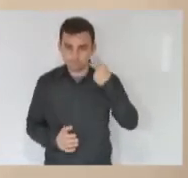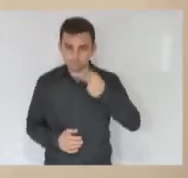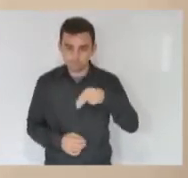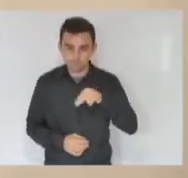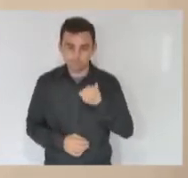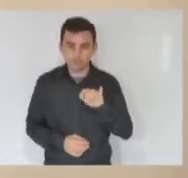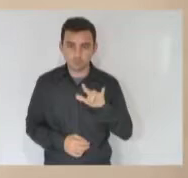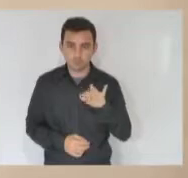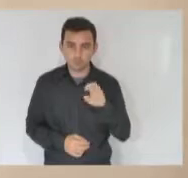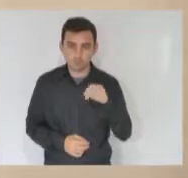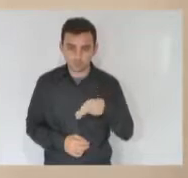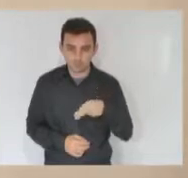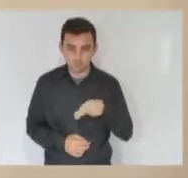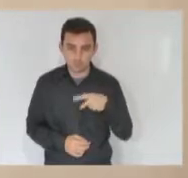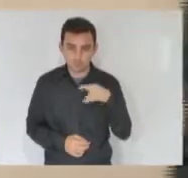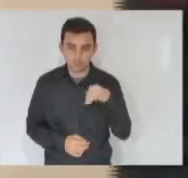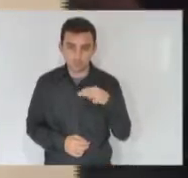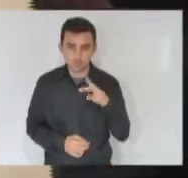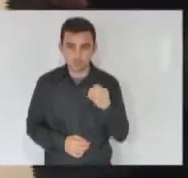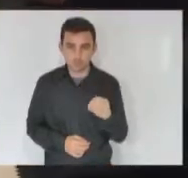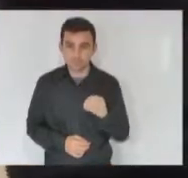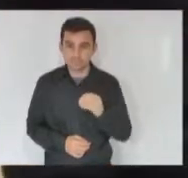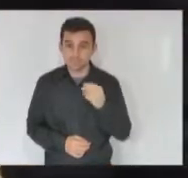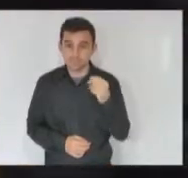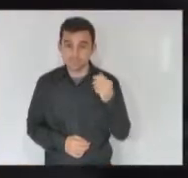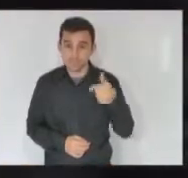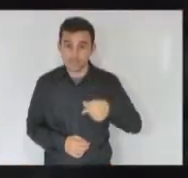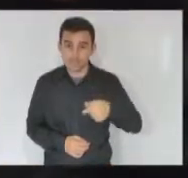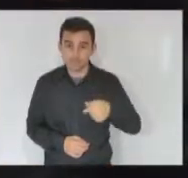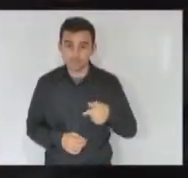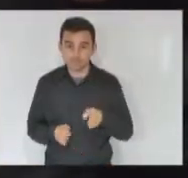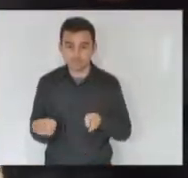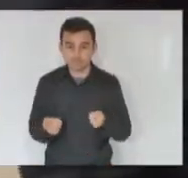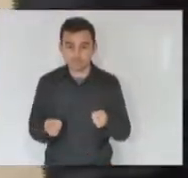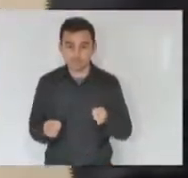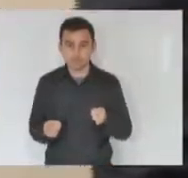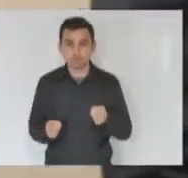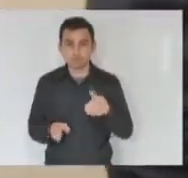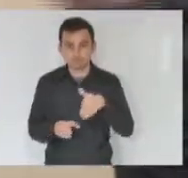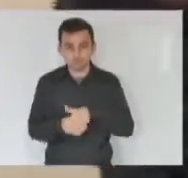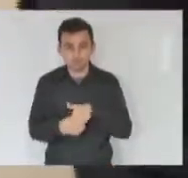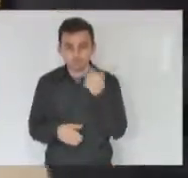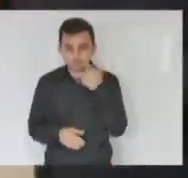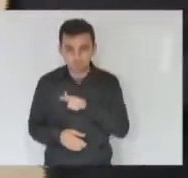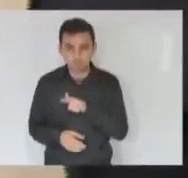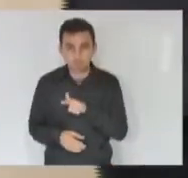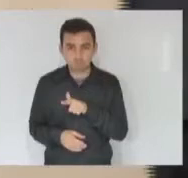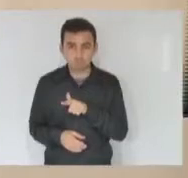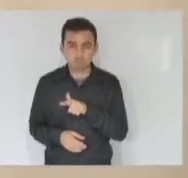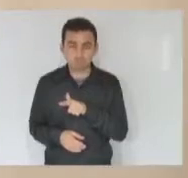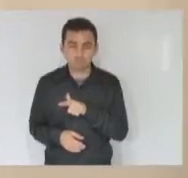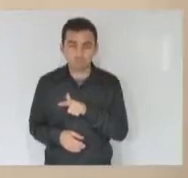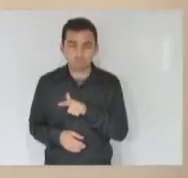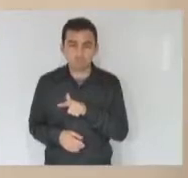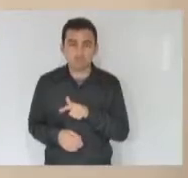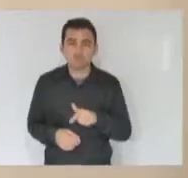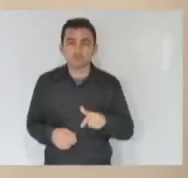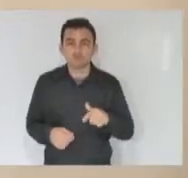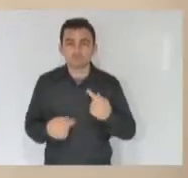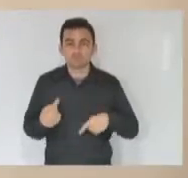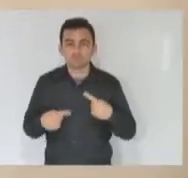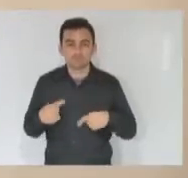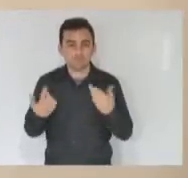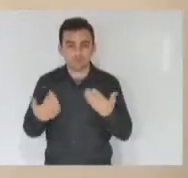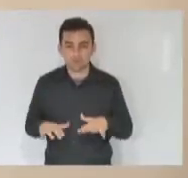José Pinto pelos seus 7 mandatos na Câmara de Vereadores do município de Ibirama. Em discussão, não havendo quem queira discutir, em